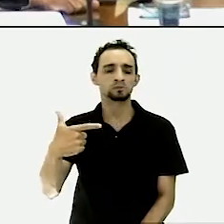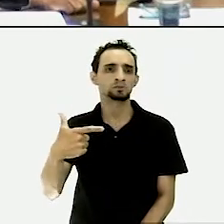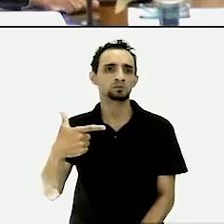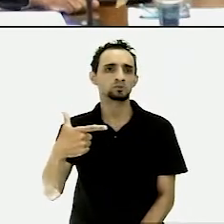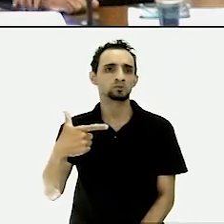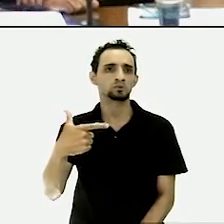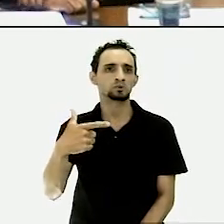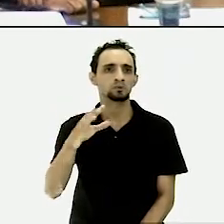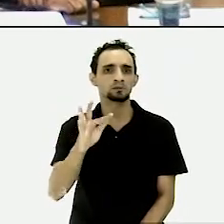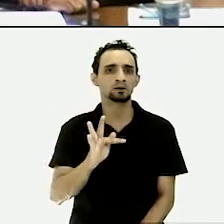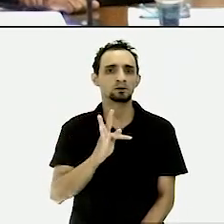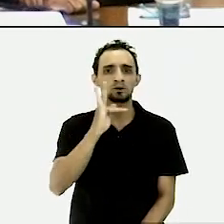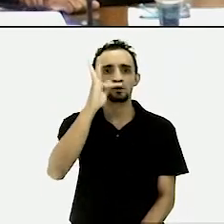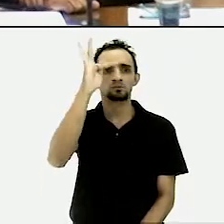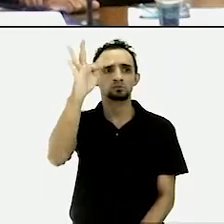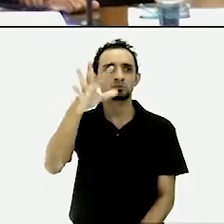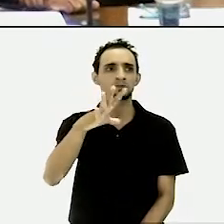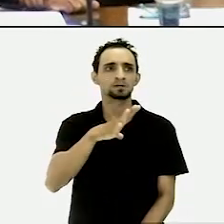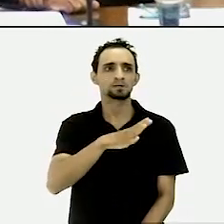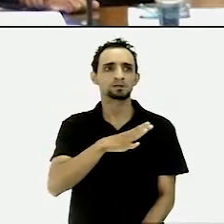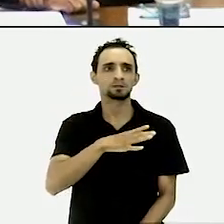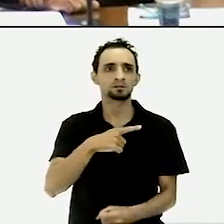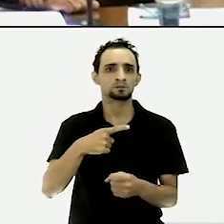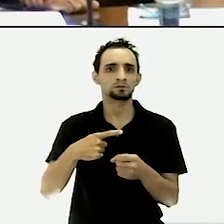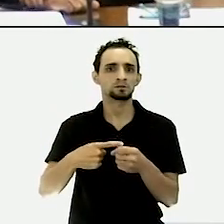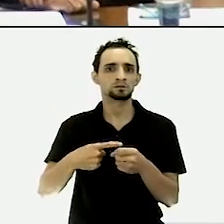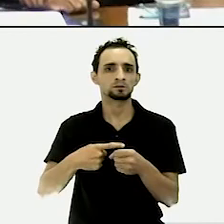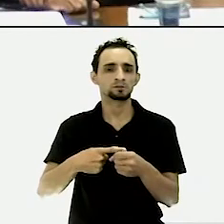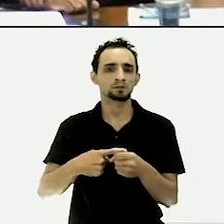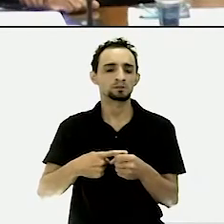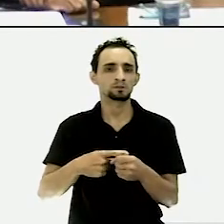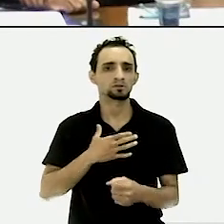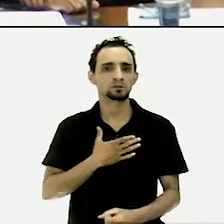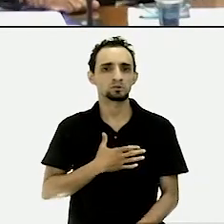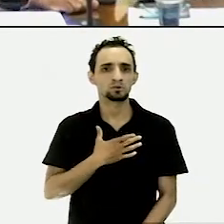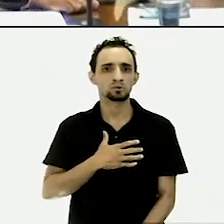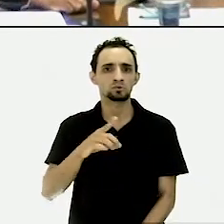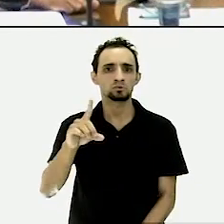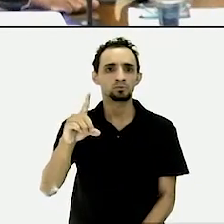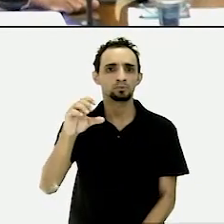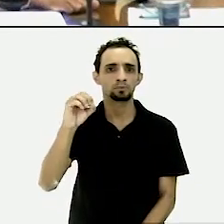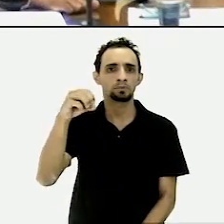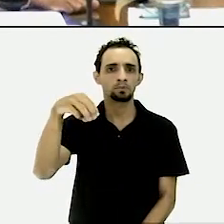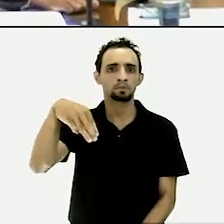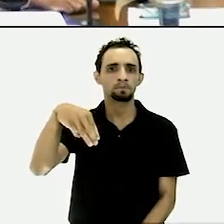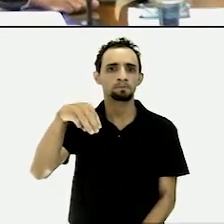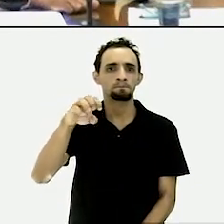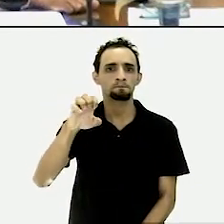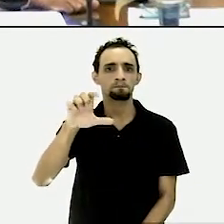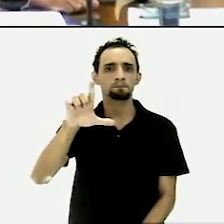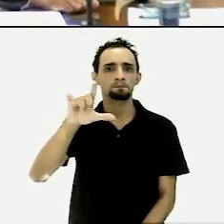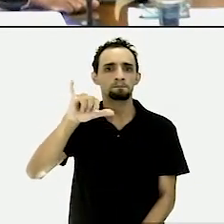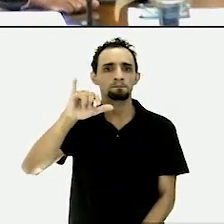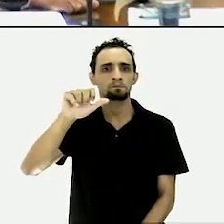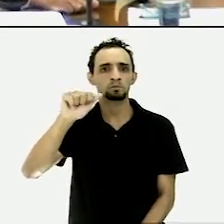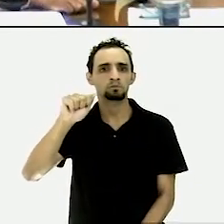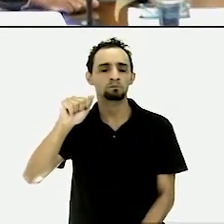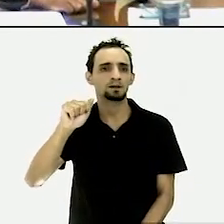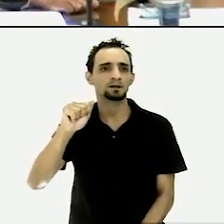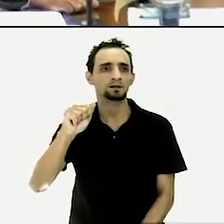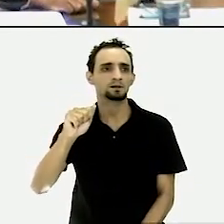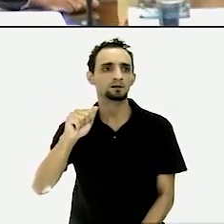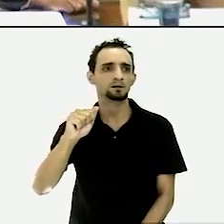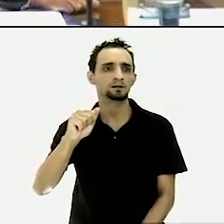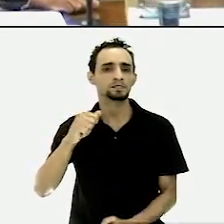Projeto de lei sob número 76 de 30 de agosto de 2021. Dispõe sobre as diretrizes para a elaboração do orçamento